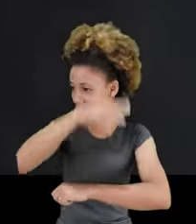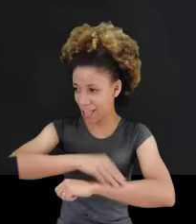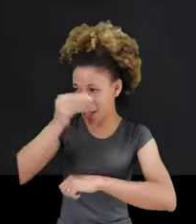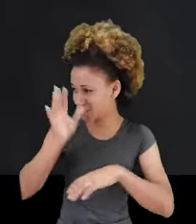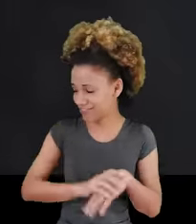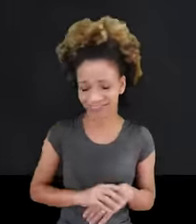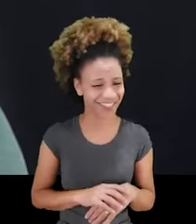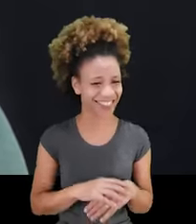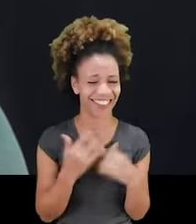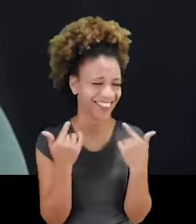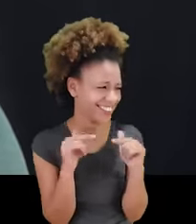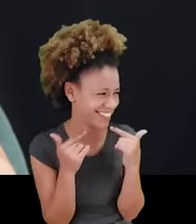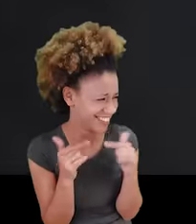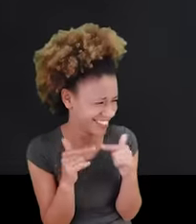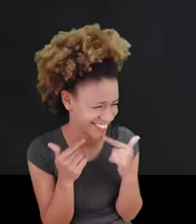acredito em dizer esta merda.